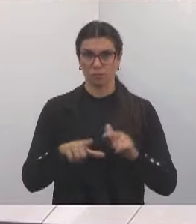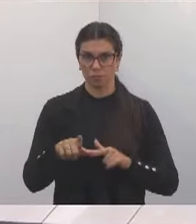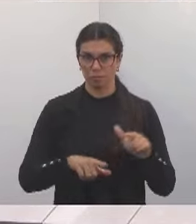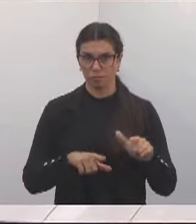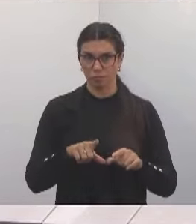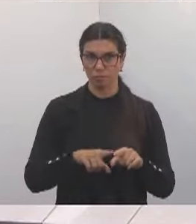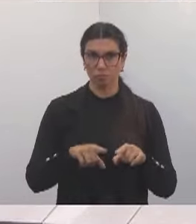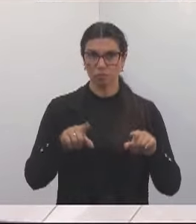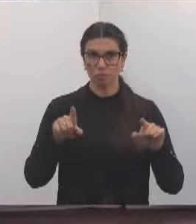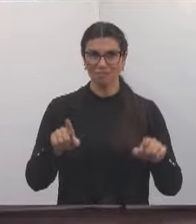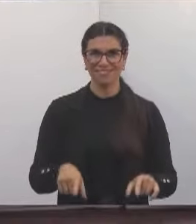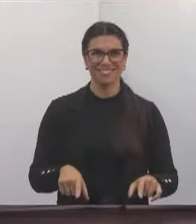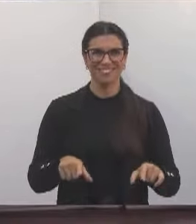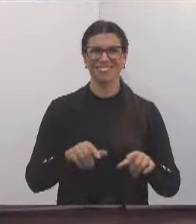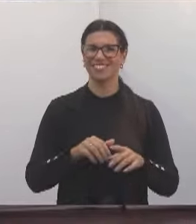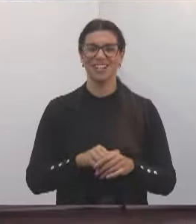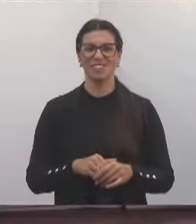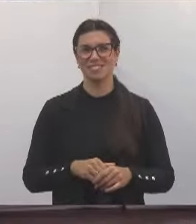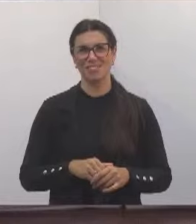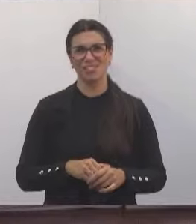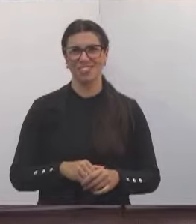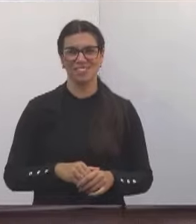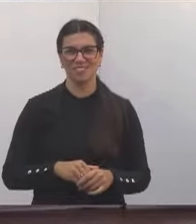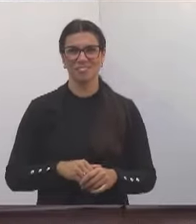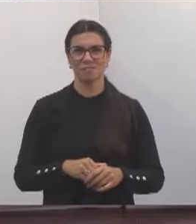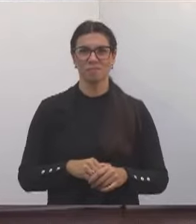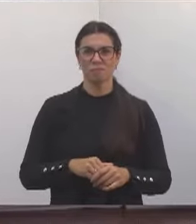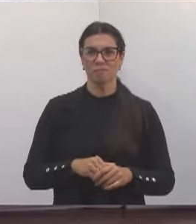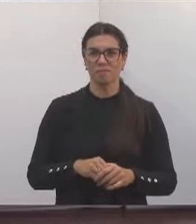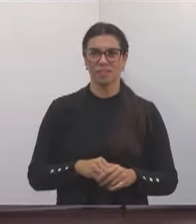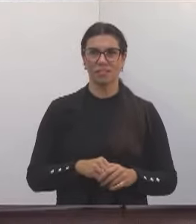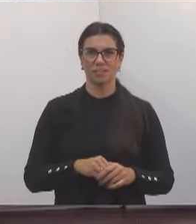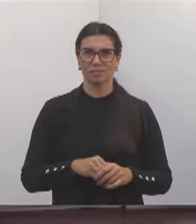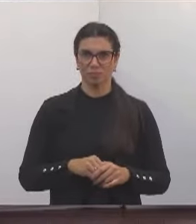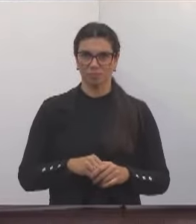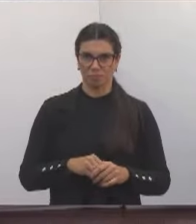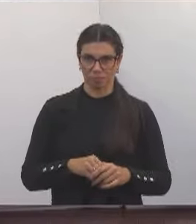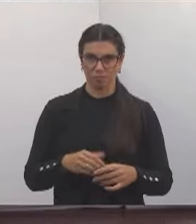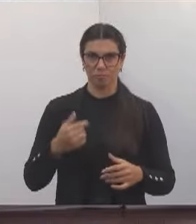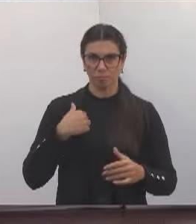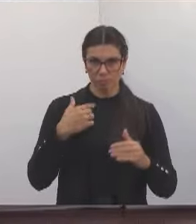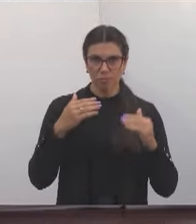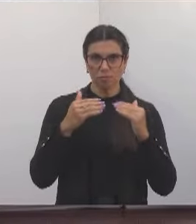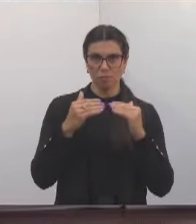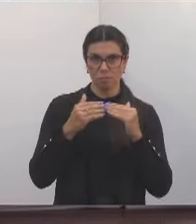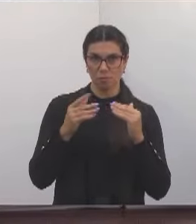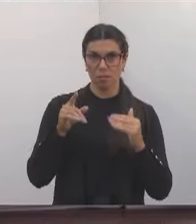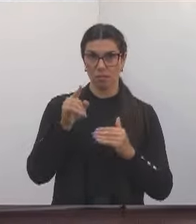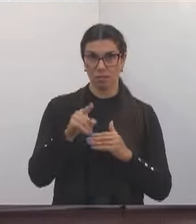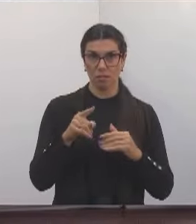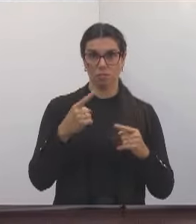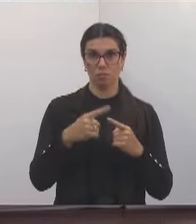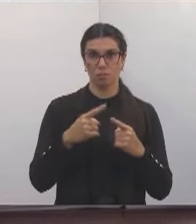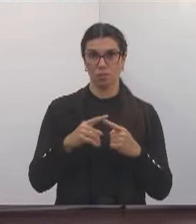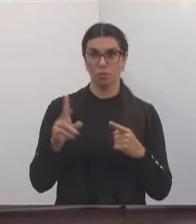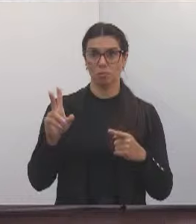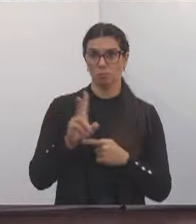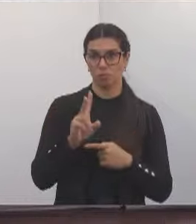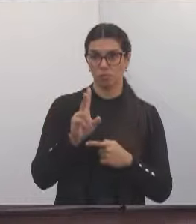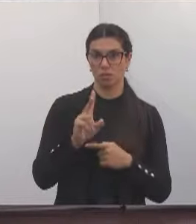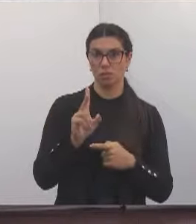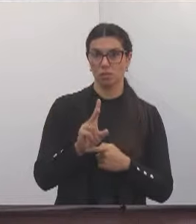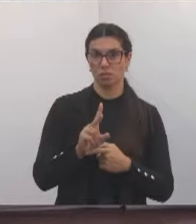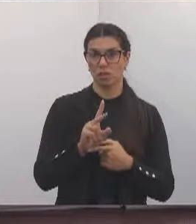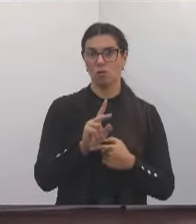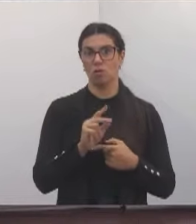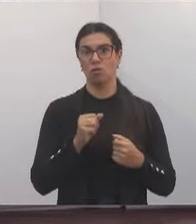cargo efetivo, portanto protegido da dispensa arbitrária, eu concordaria com você, porque ele tem proteção contra essa